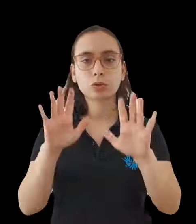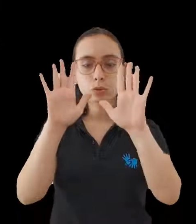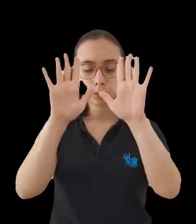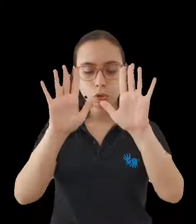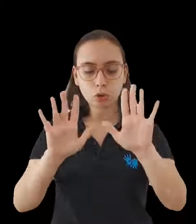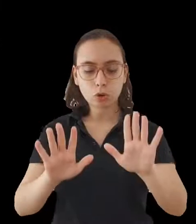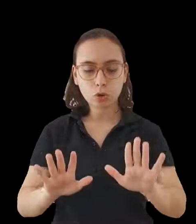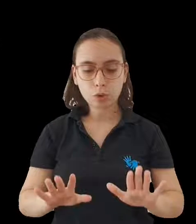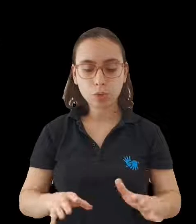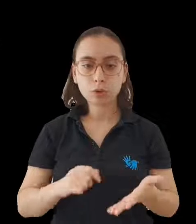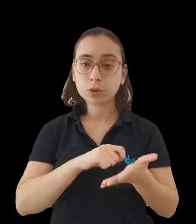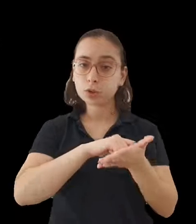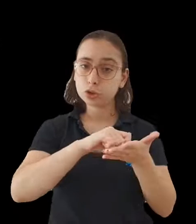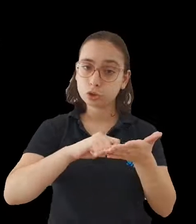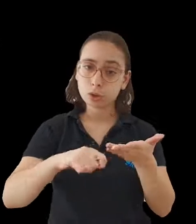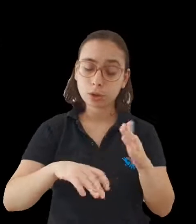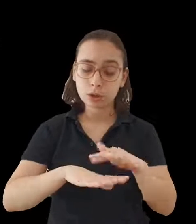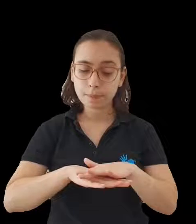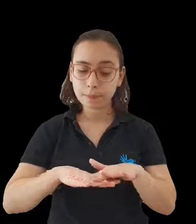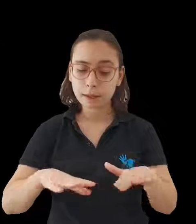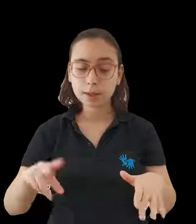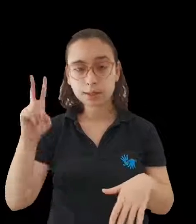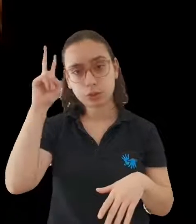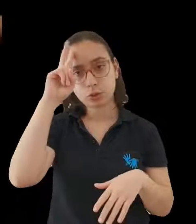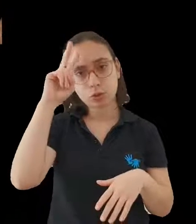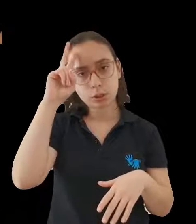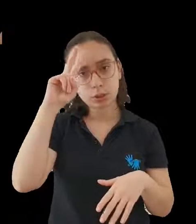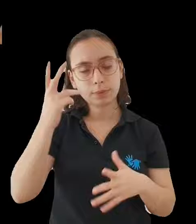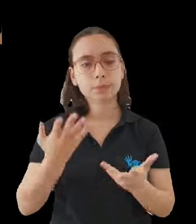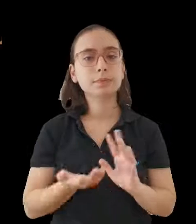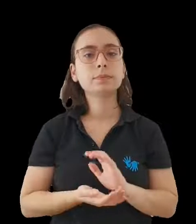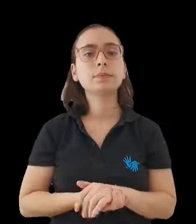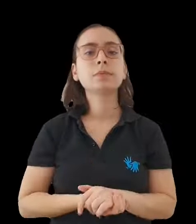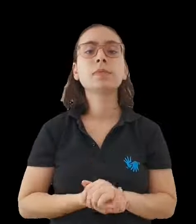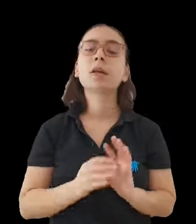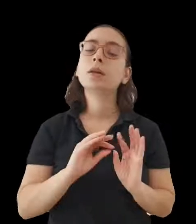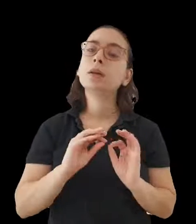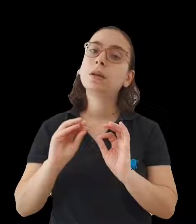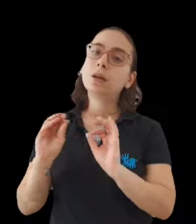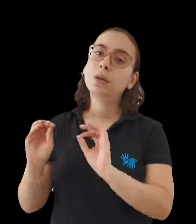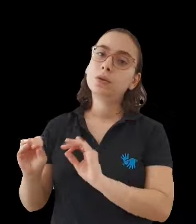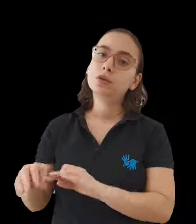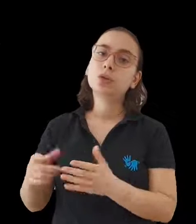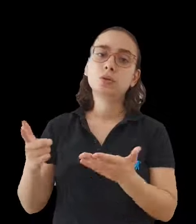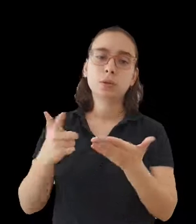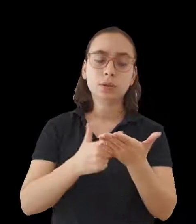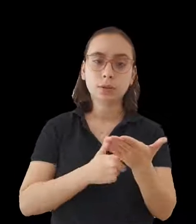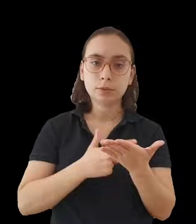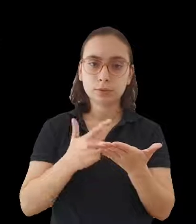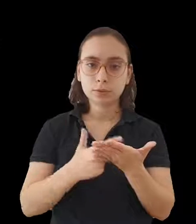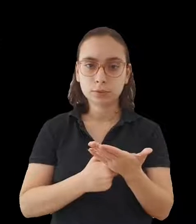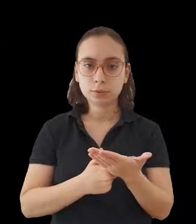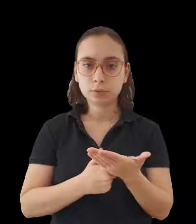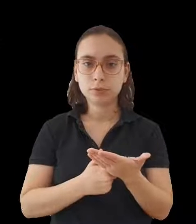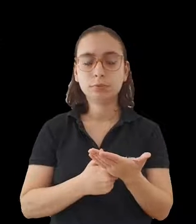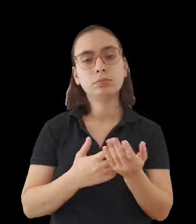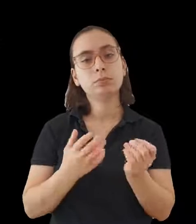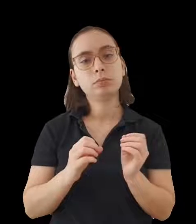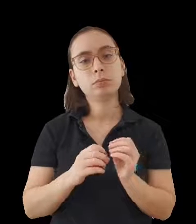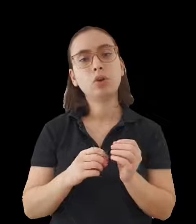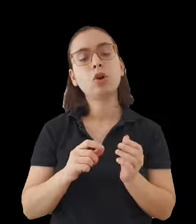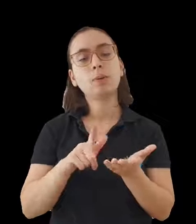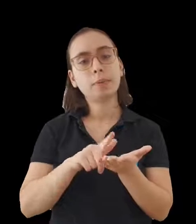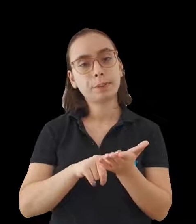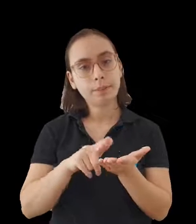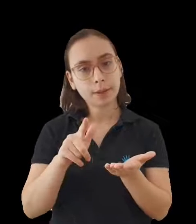corpo, a base do conto está ali. Aí você tira o livro e tira o papel